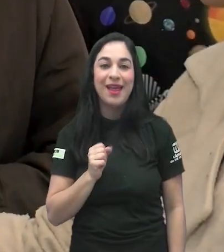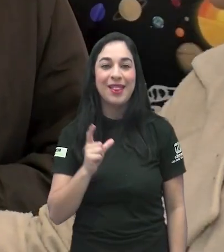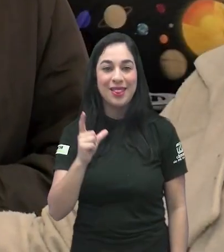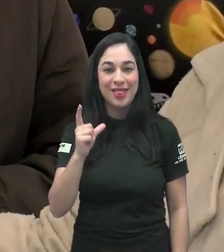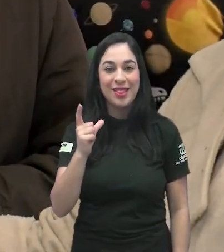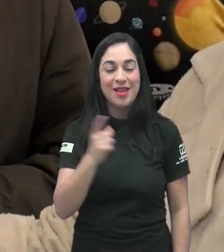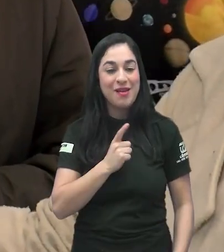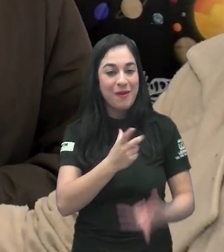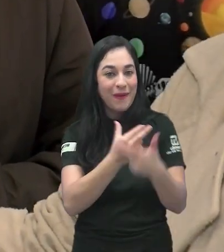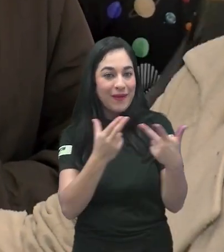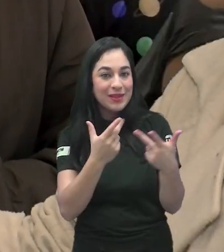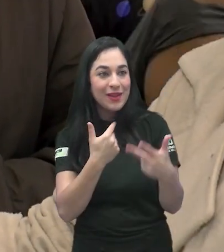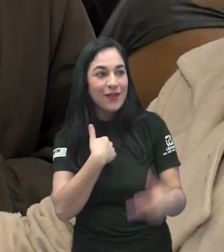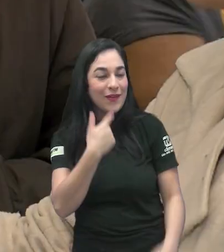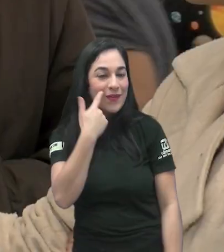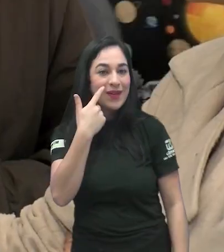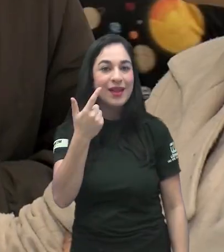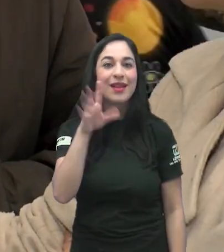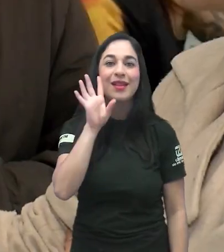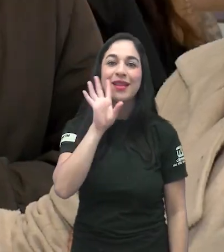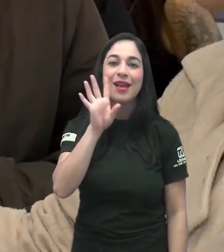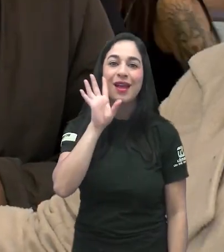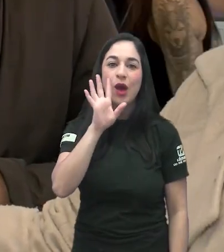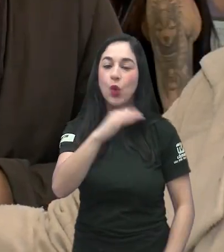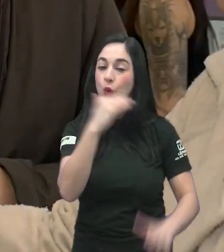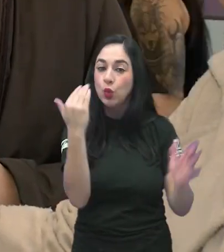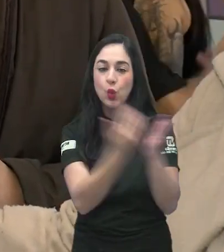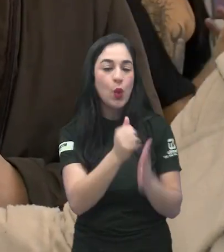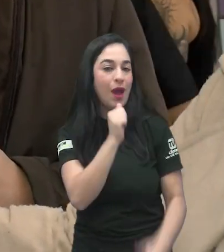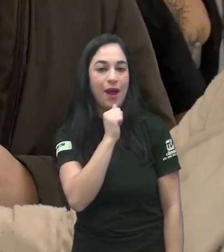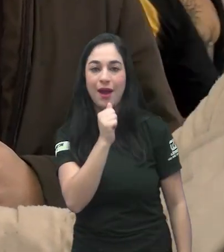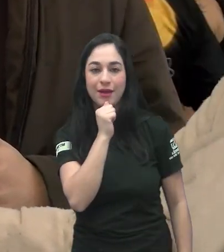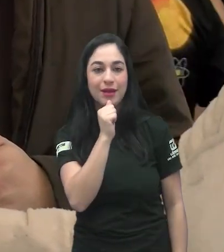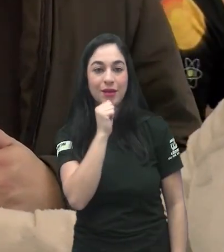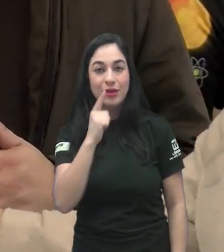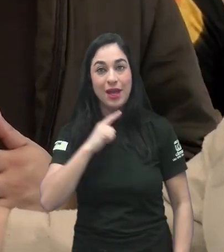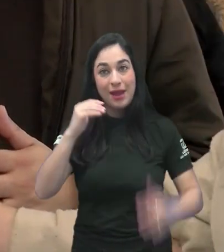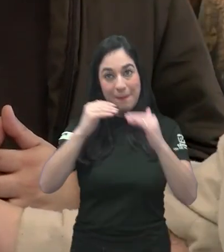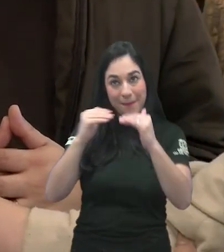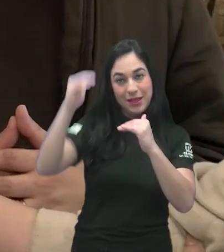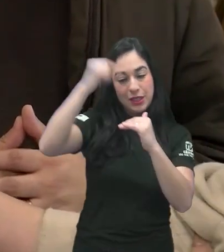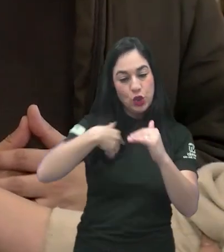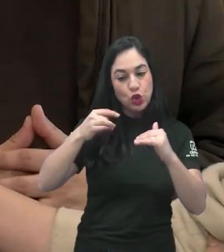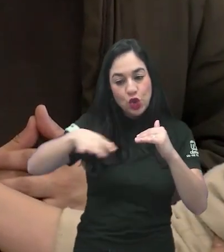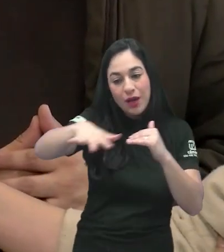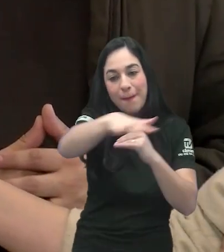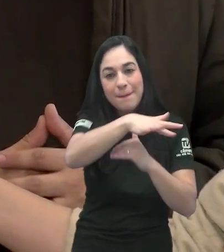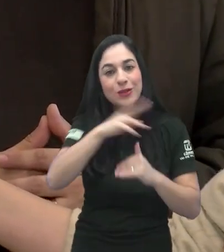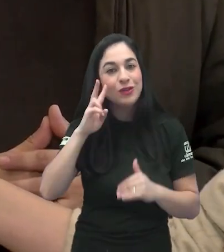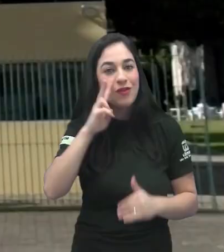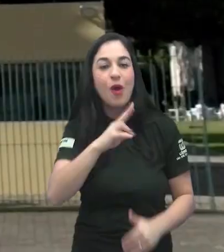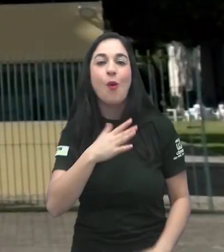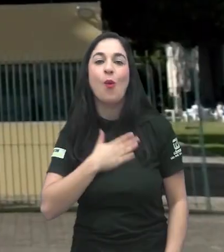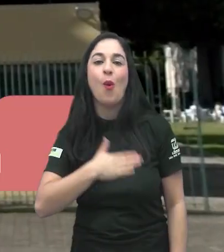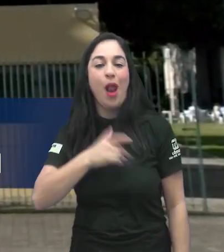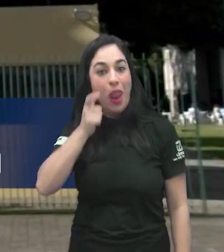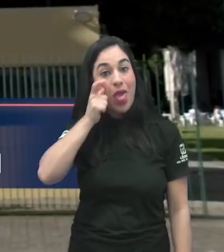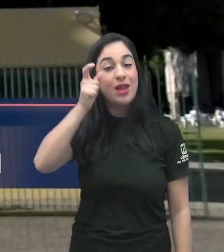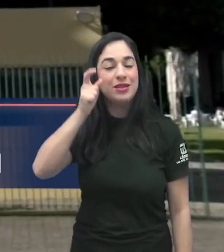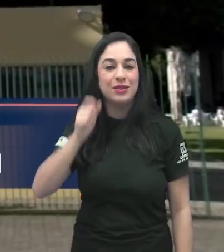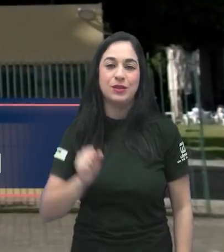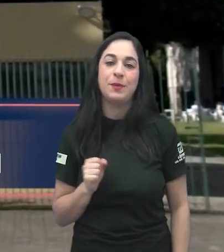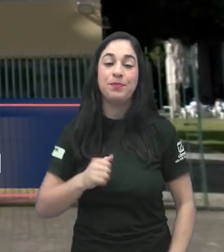de muita coisa aqui. E eu ainda não cheguei a ver tudo a parte de cima, mas só aqui embaixo já teve muita coisa interessante aqui. O